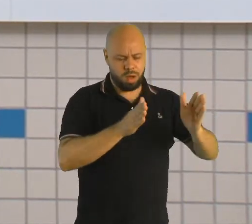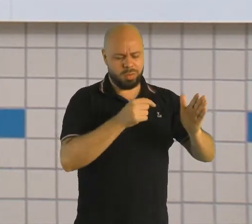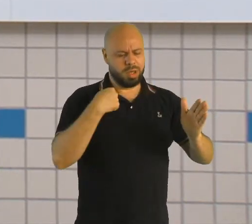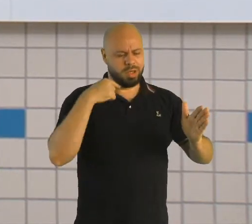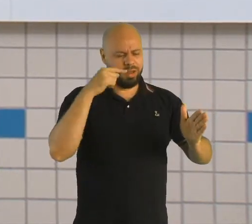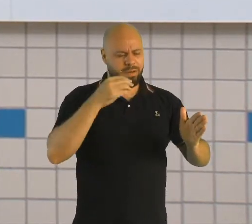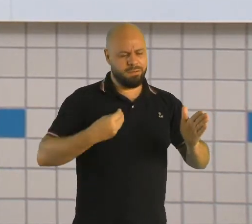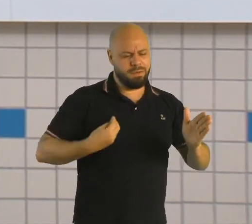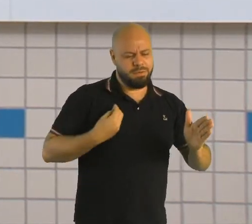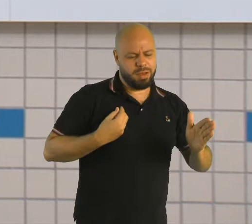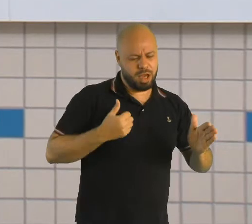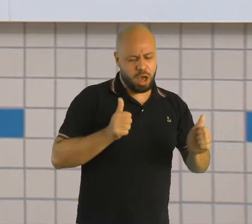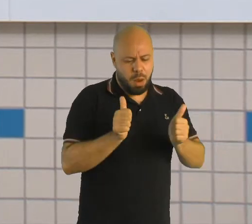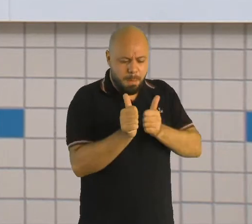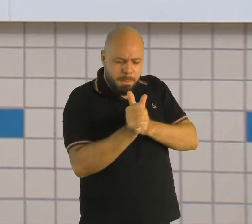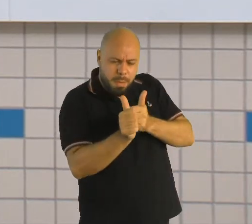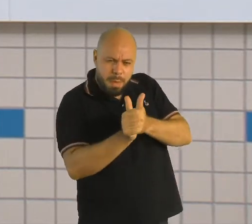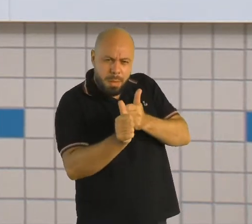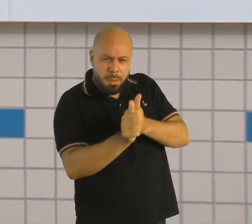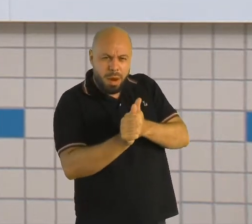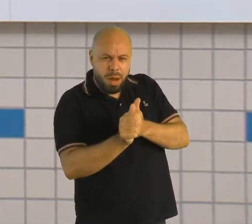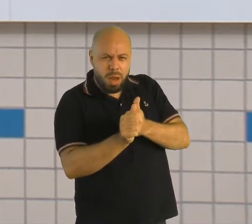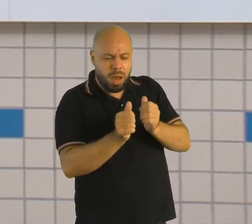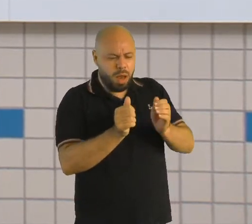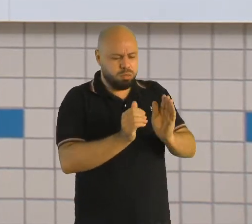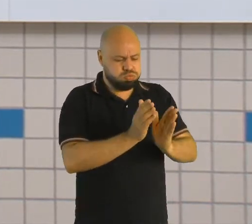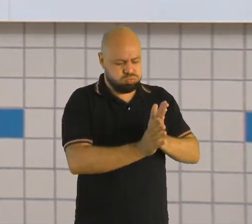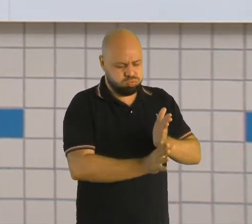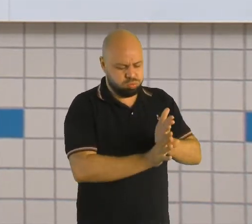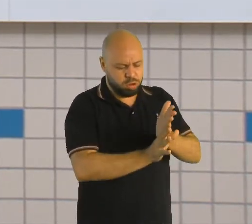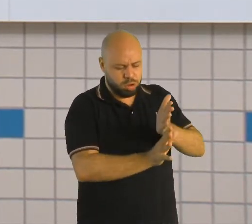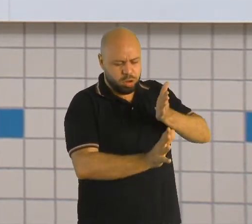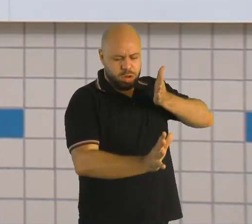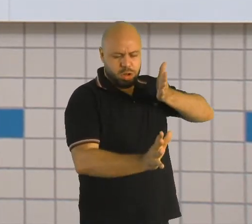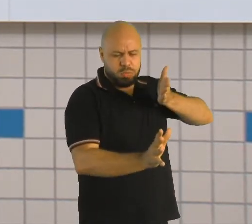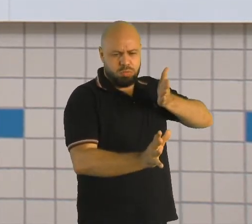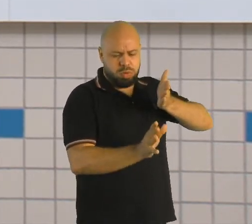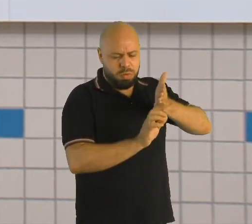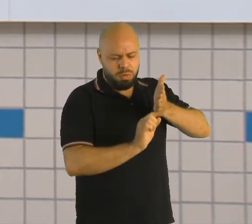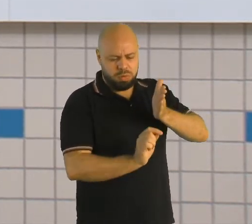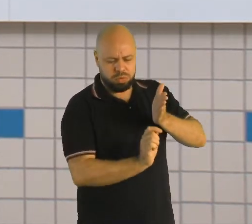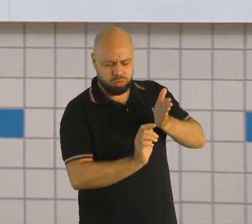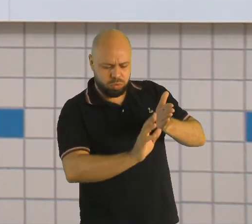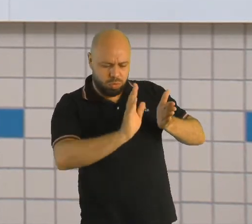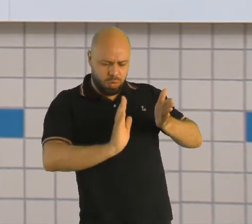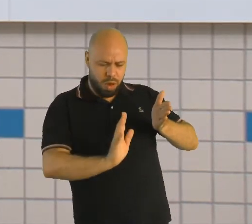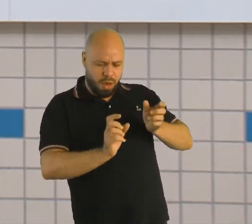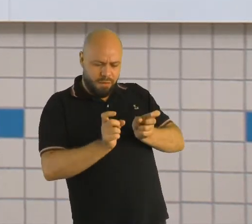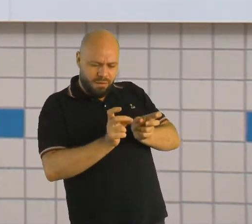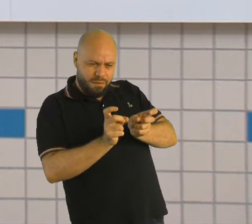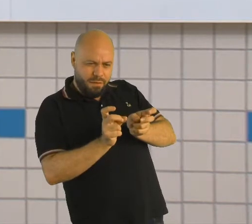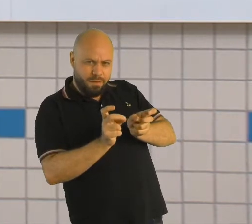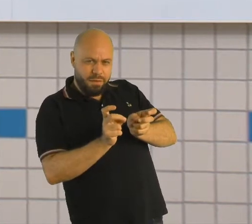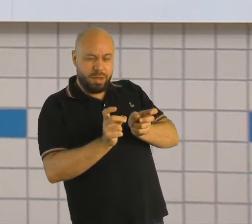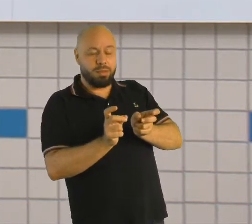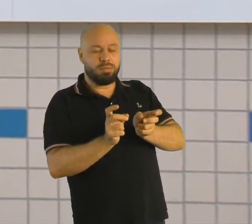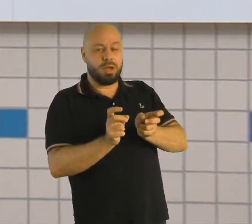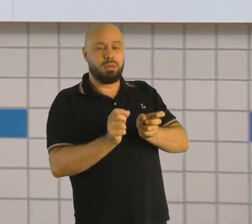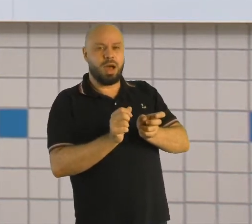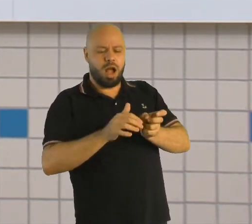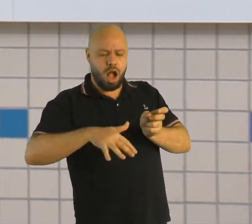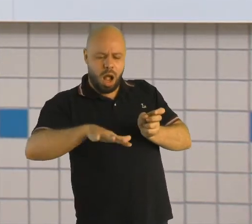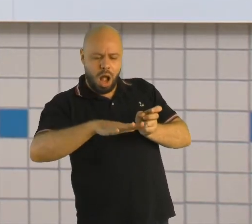na cidade, onde eles praticavam seus negócios. Então, onde esses comerciantes ficavam, eles chamavam esses locais, né, de